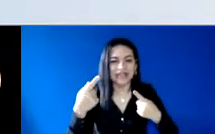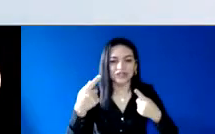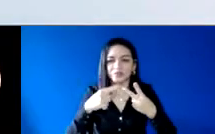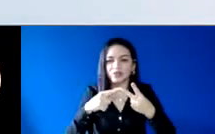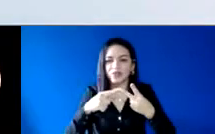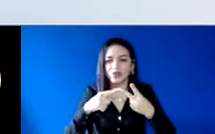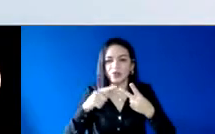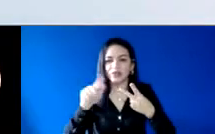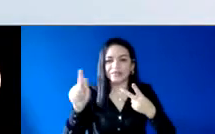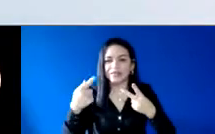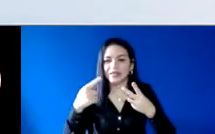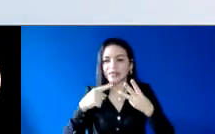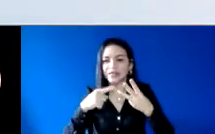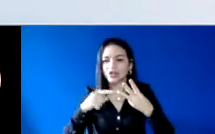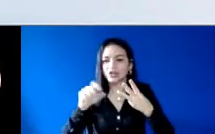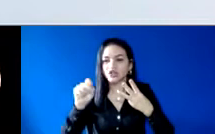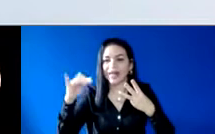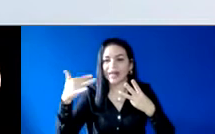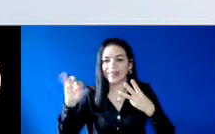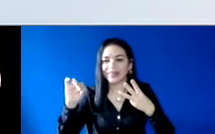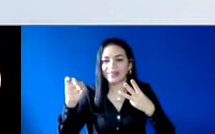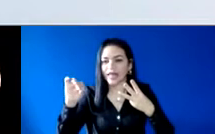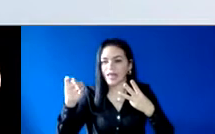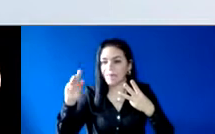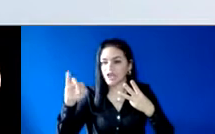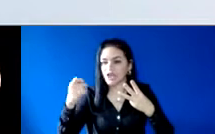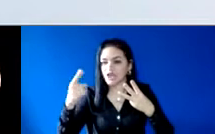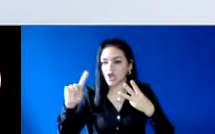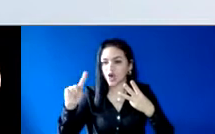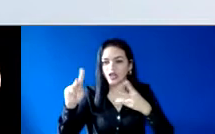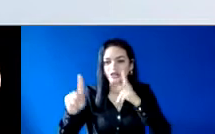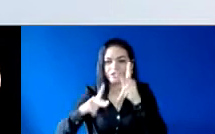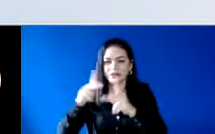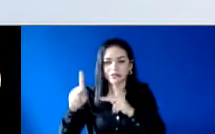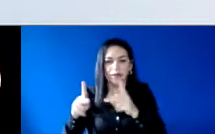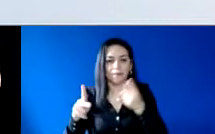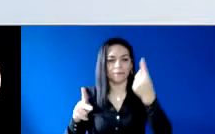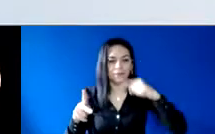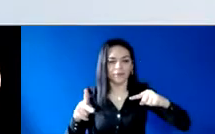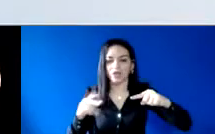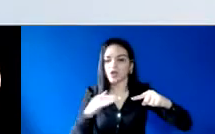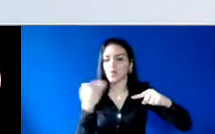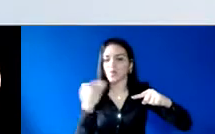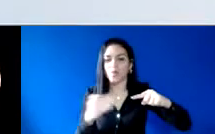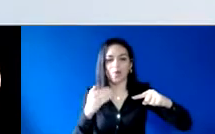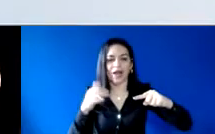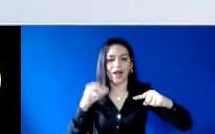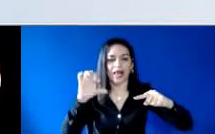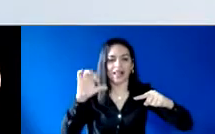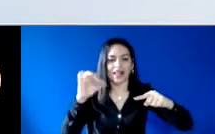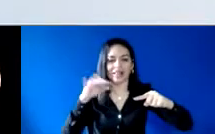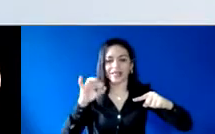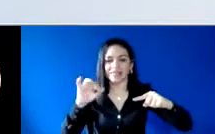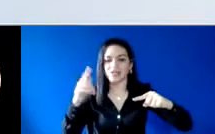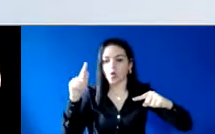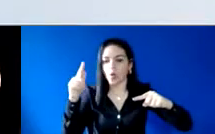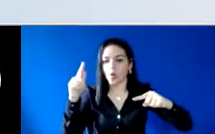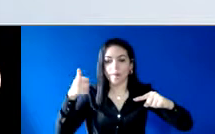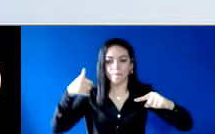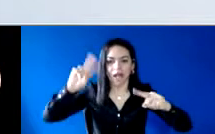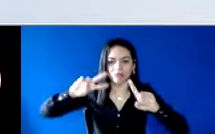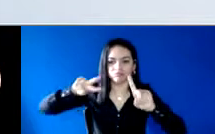milhões de habitantes. O Maranhão teve aproximadamente 10 mil óbitos, o Goiás teve o dobro disso, mais de 20